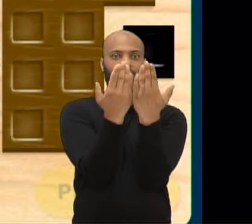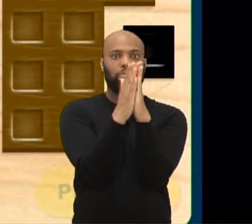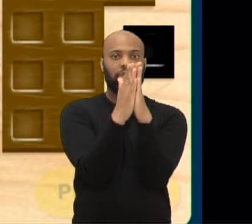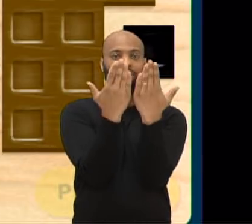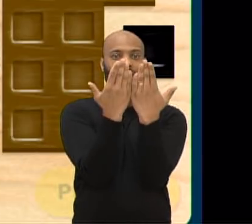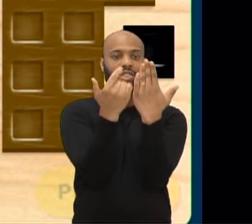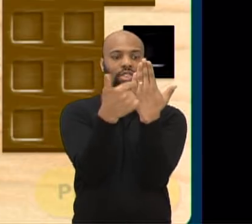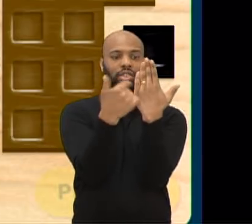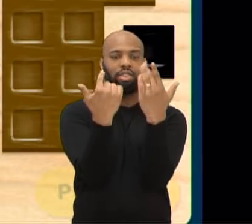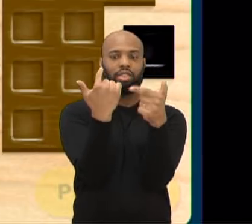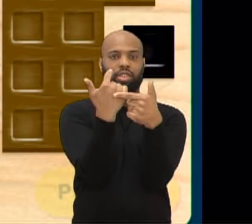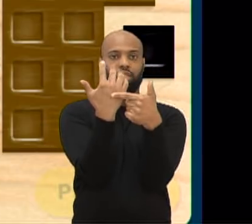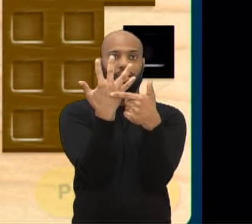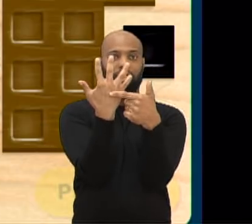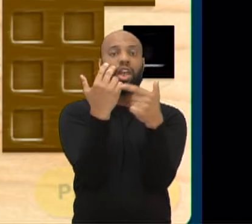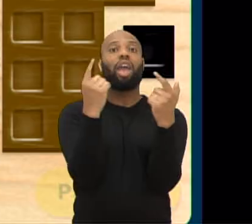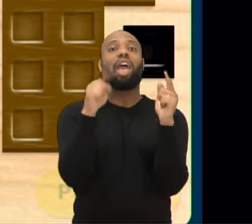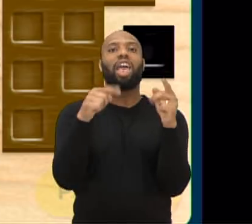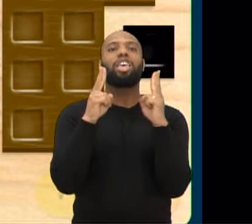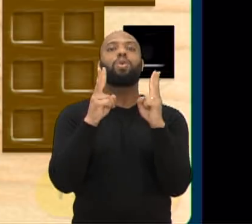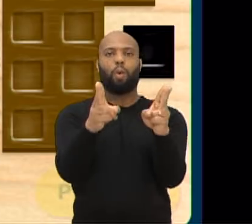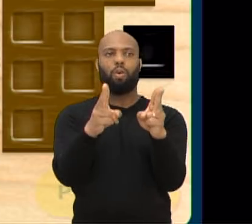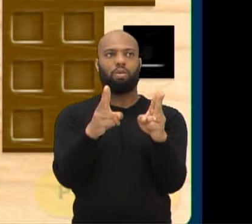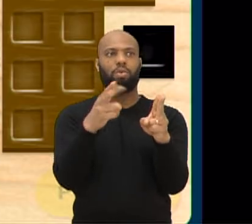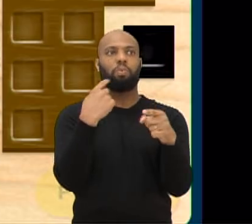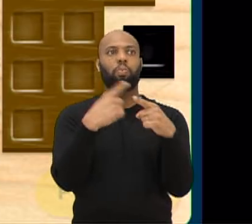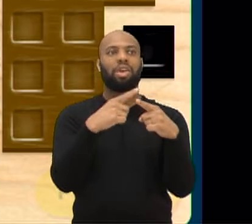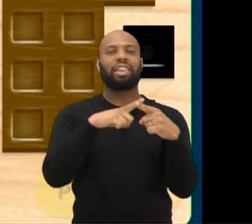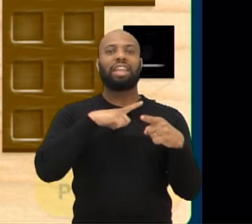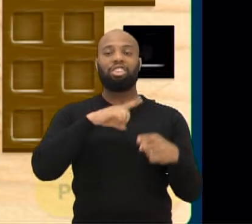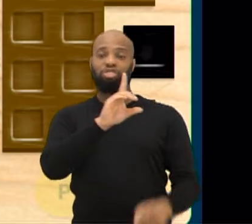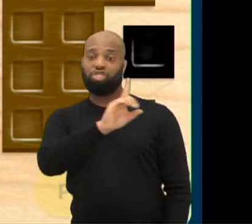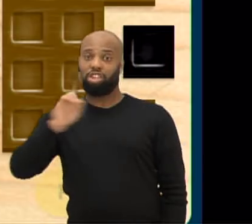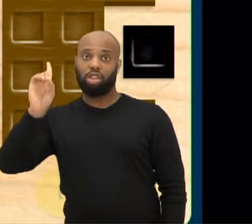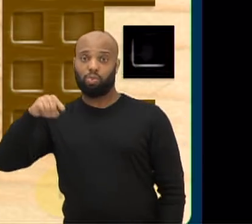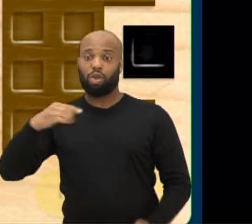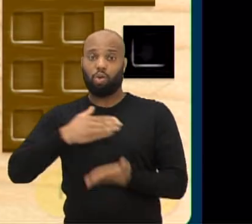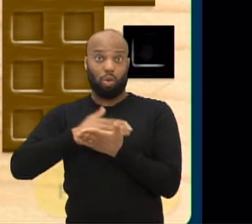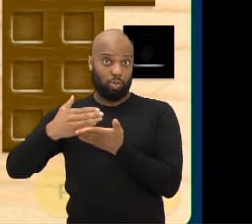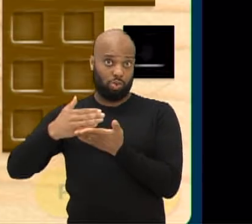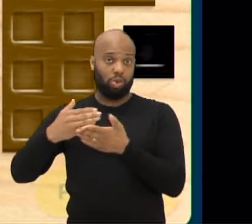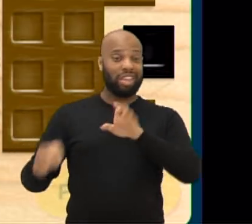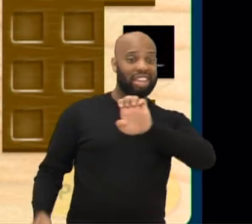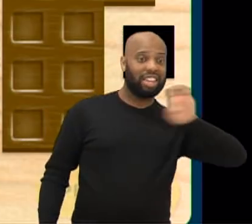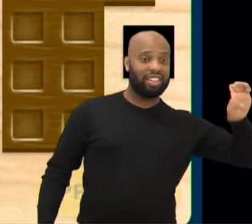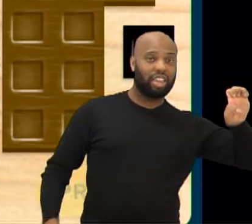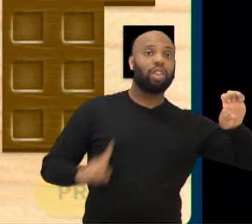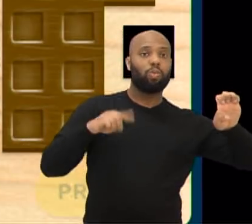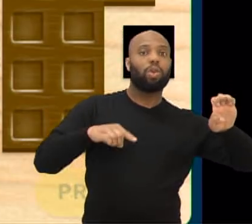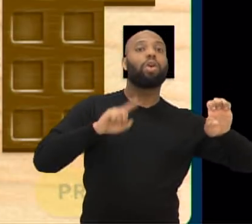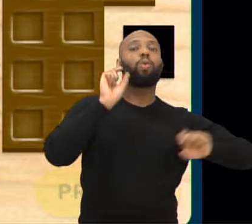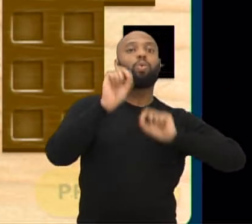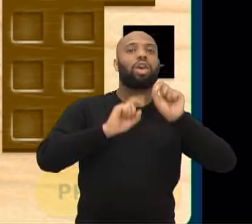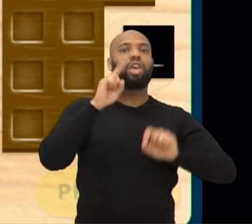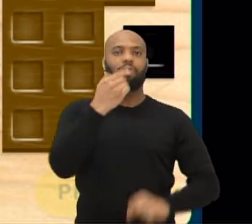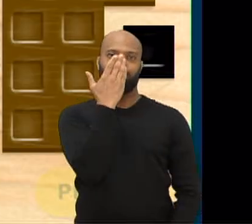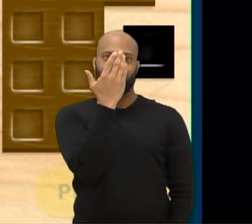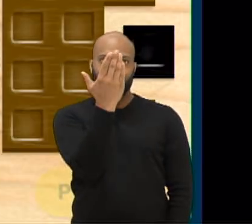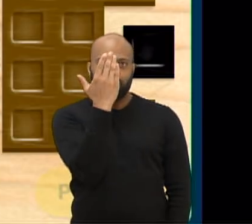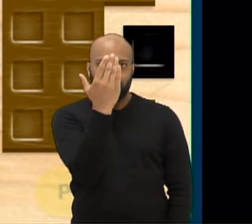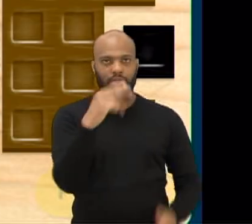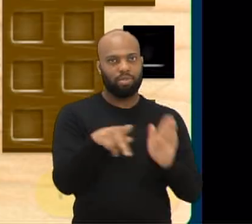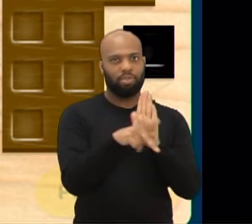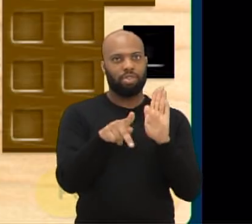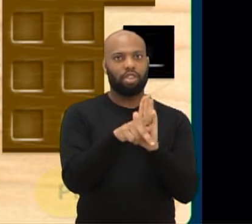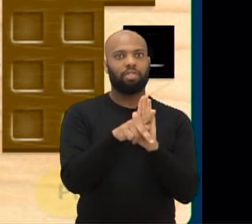lado direito agora, ele que é a origem, e do lado esquerdo será ali a imagem refletida. Então a gente